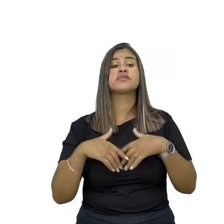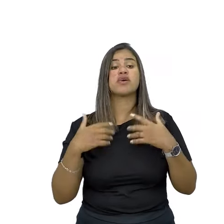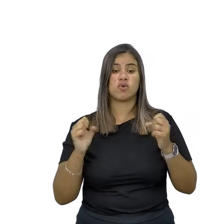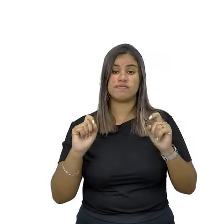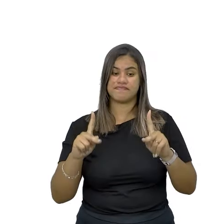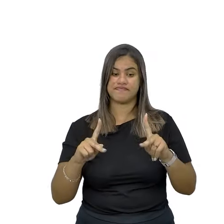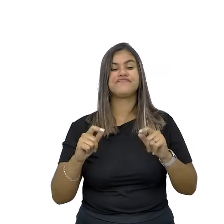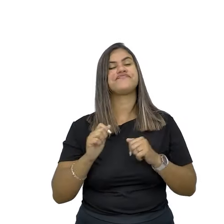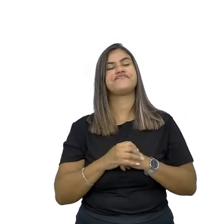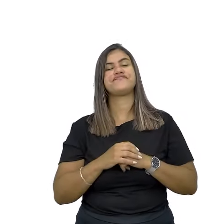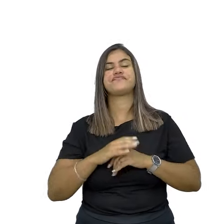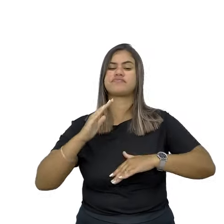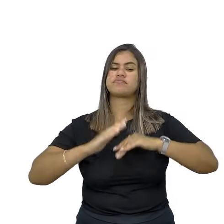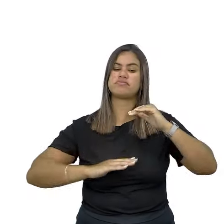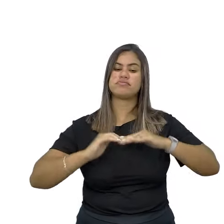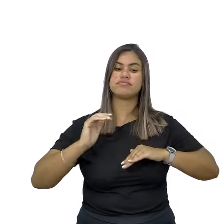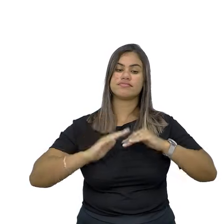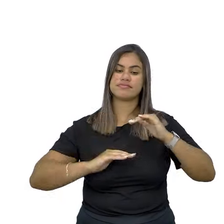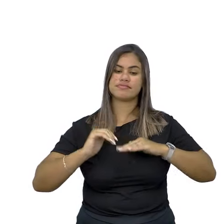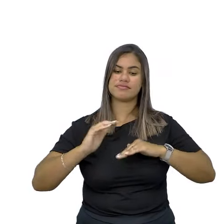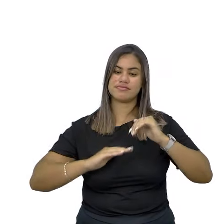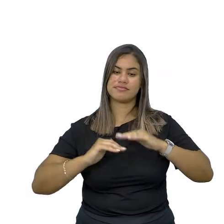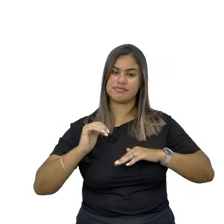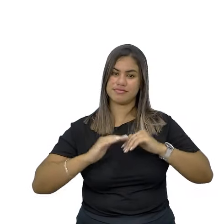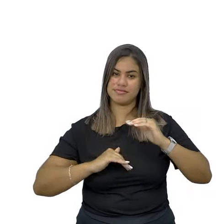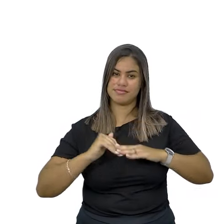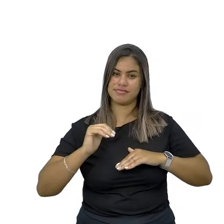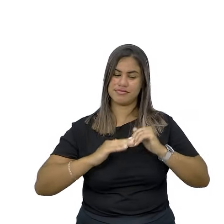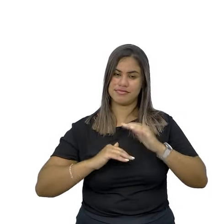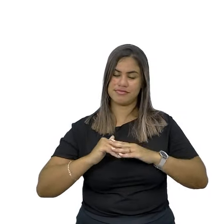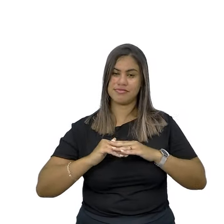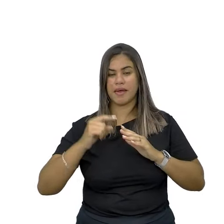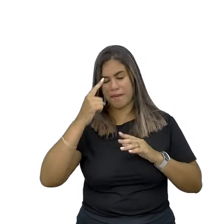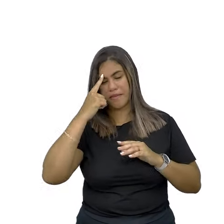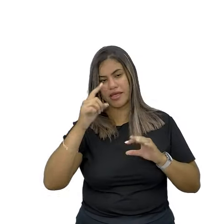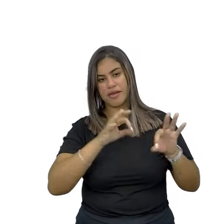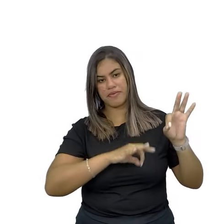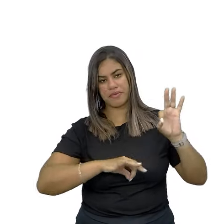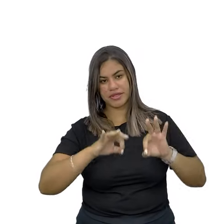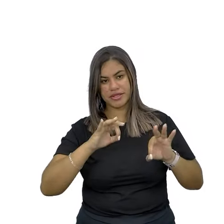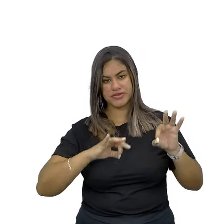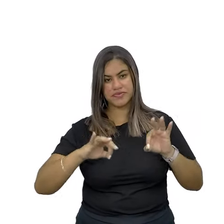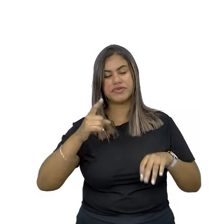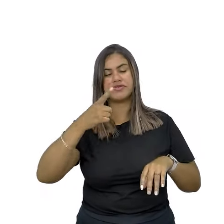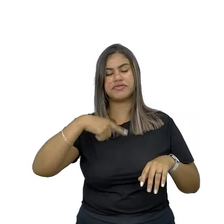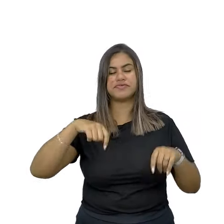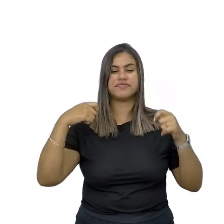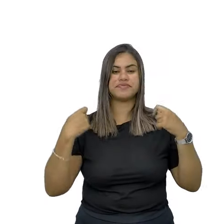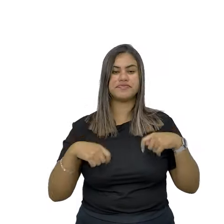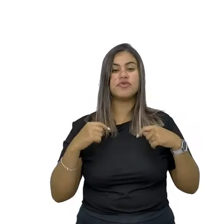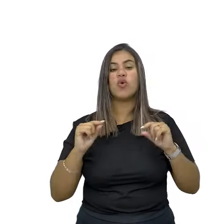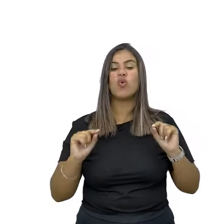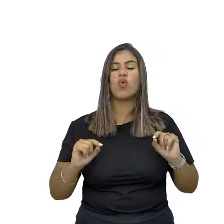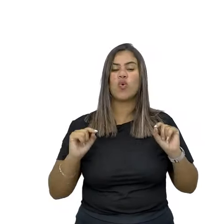a gente possa fazer um bom planejamento, a gente precisa olhar